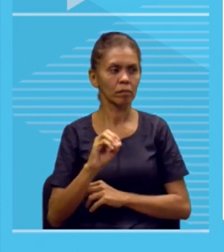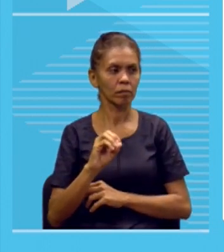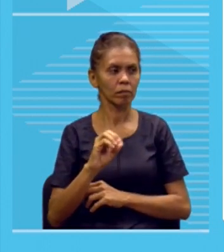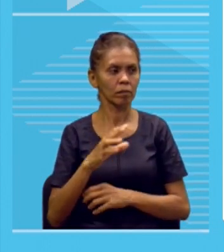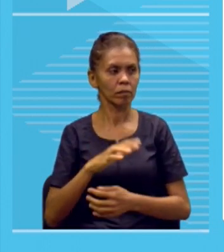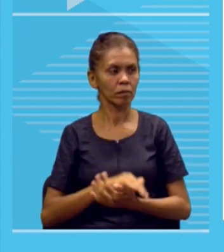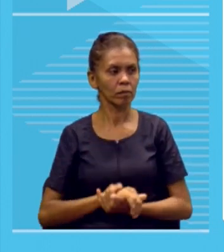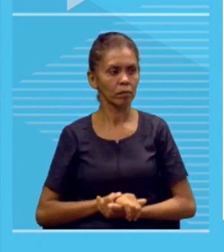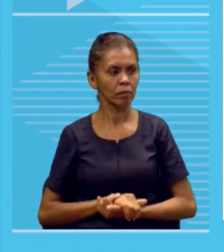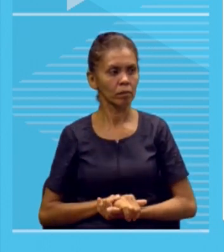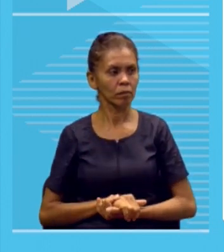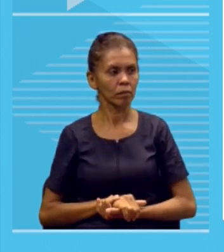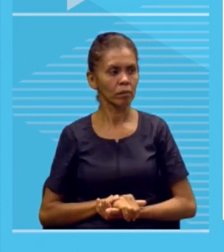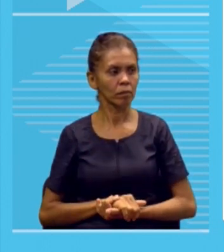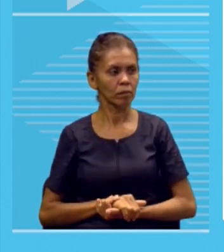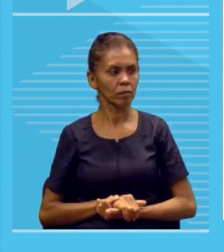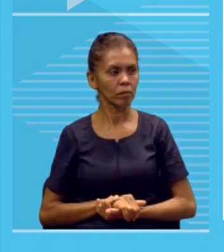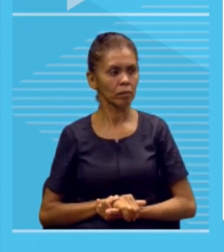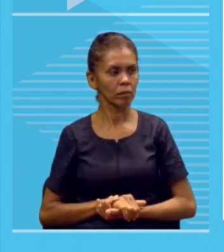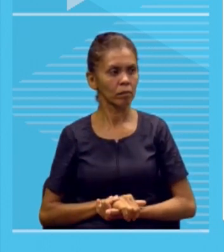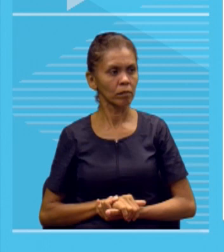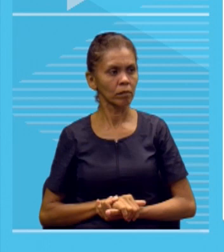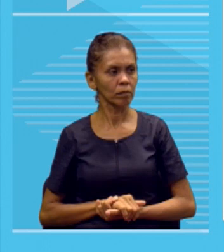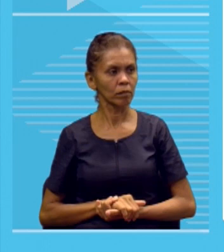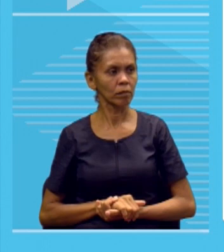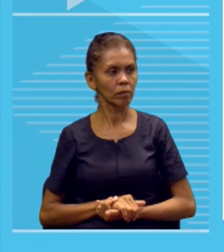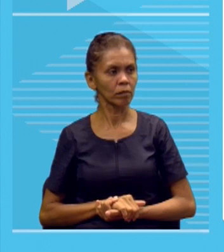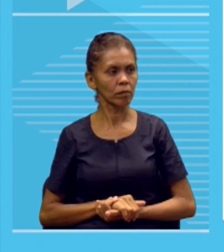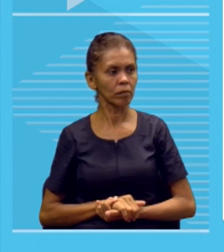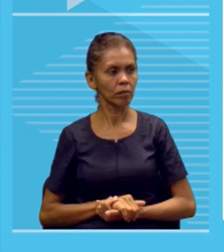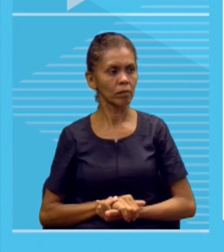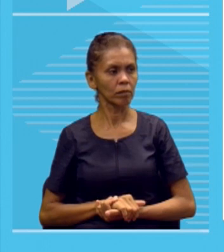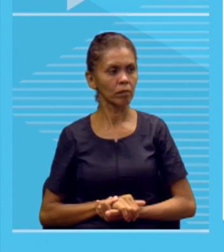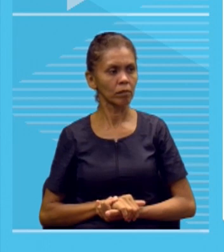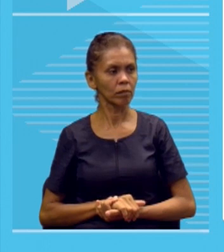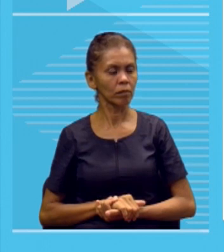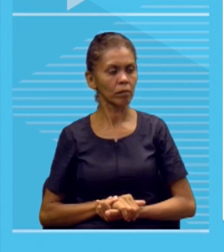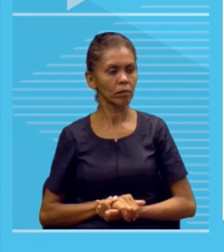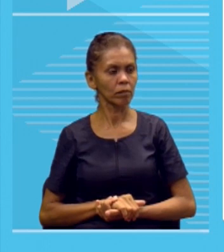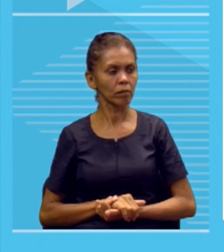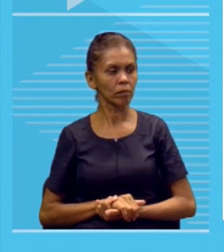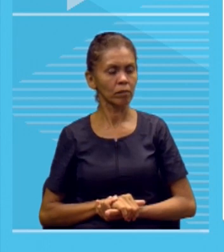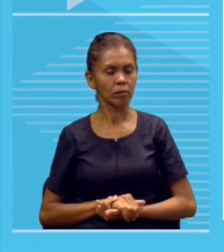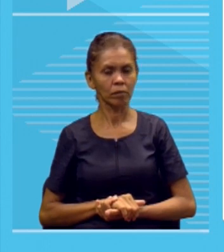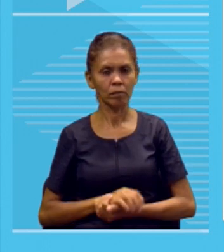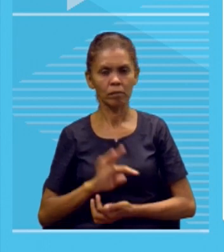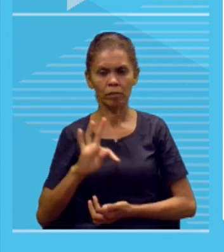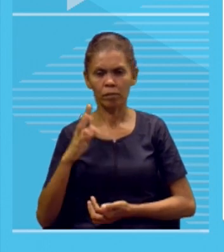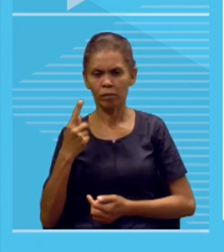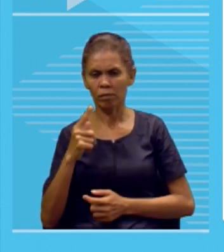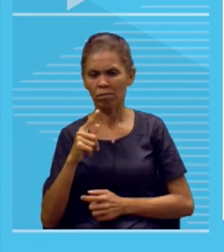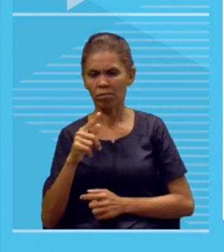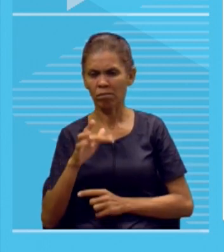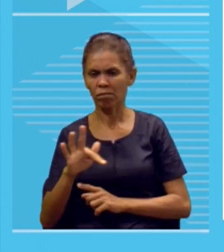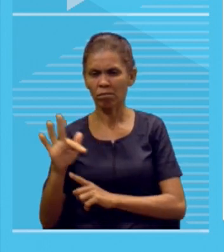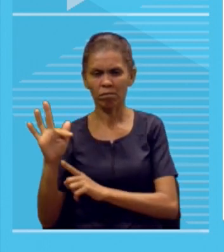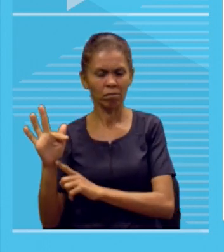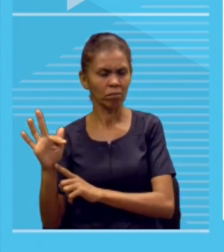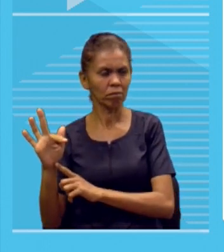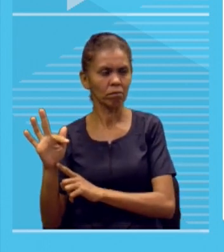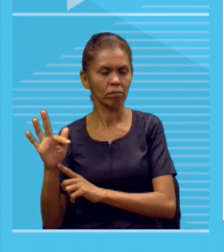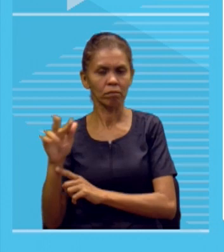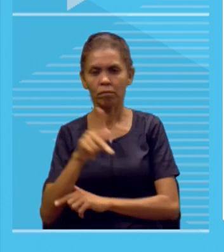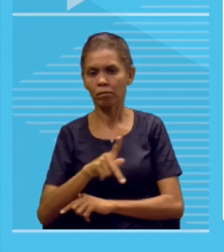falso. Deixa eu ver. Letra A. A modernização das áreas rurais aumentou o deslocamento da população